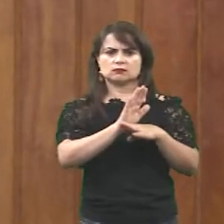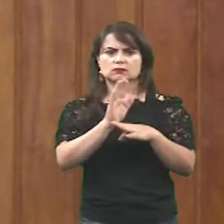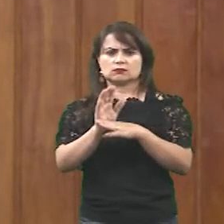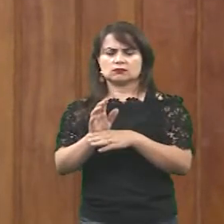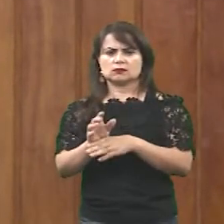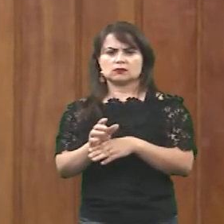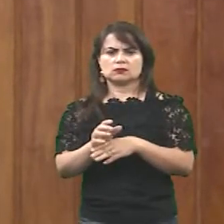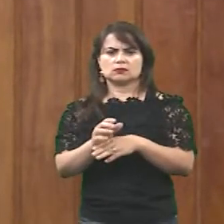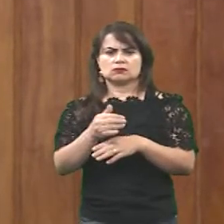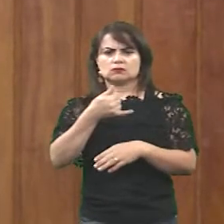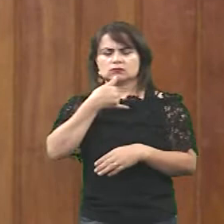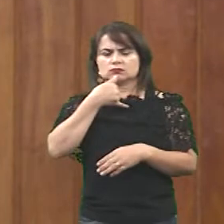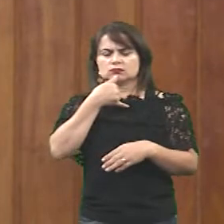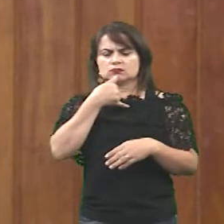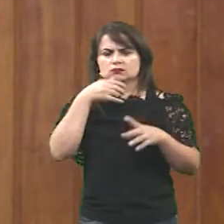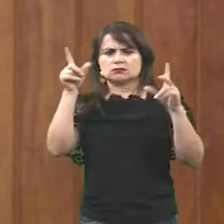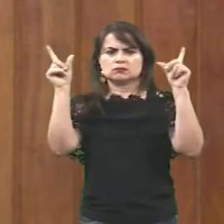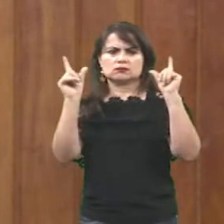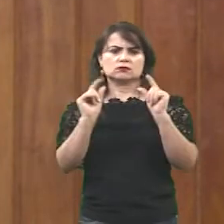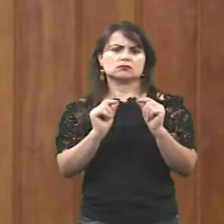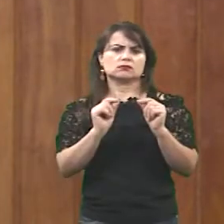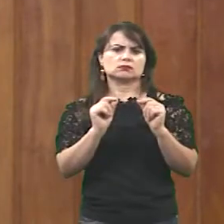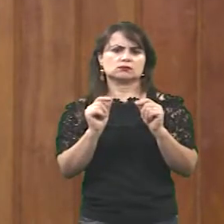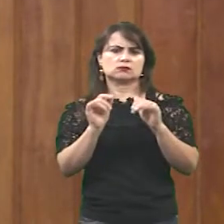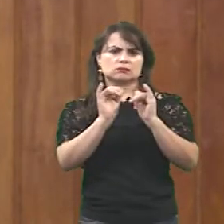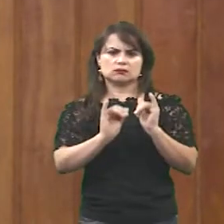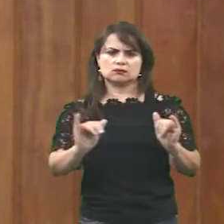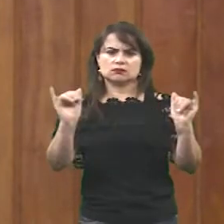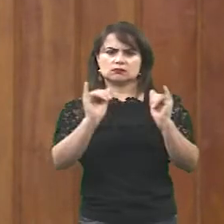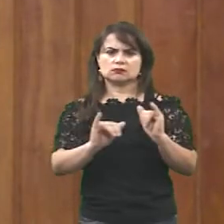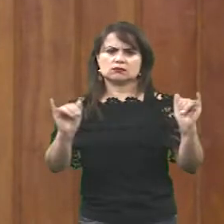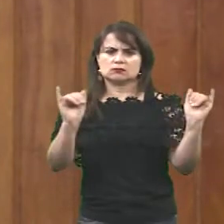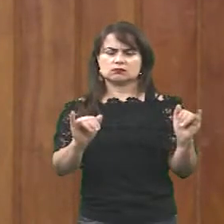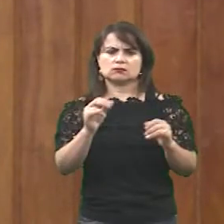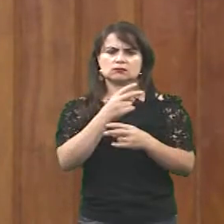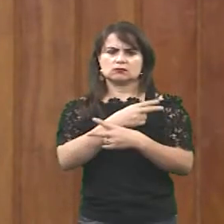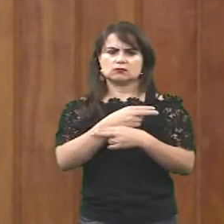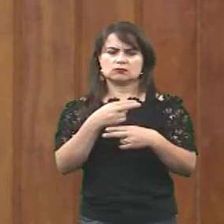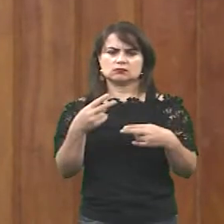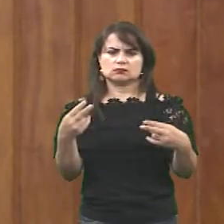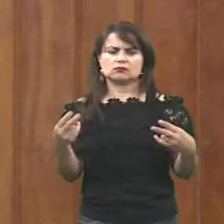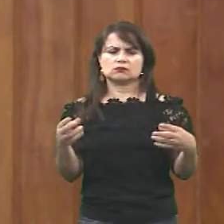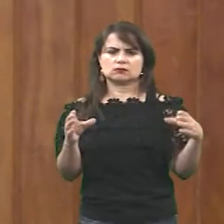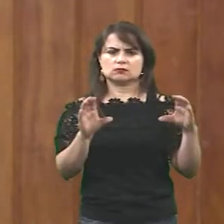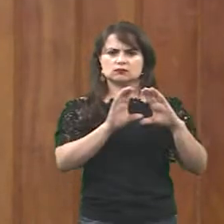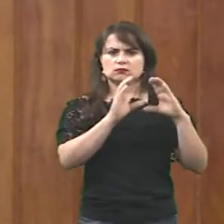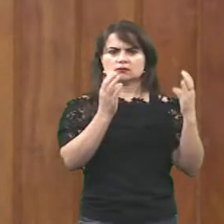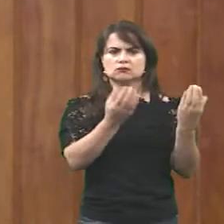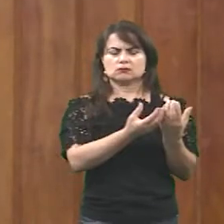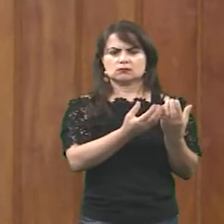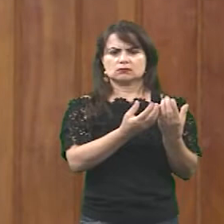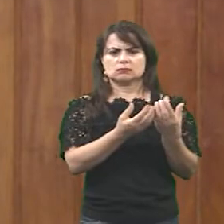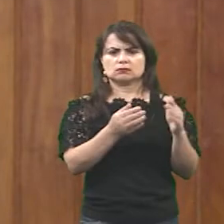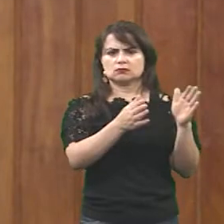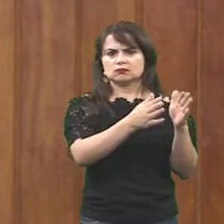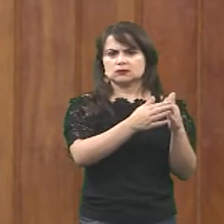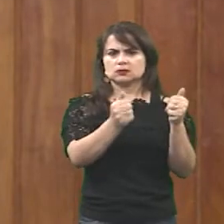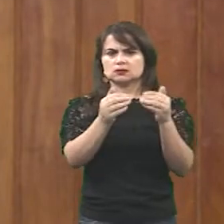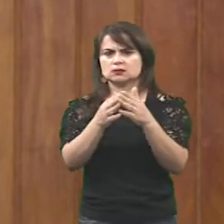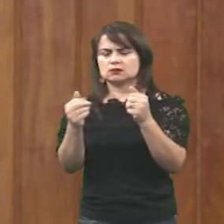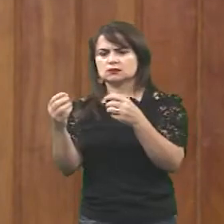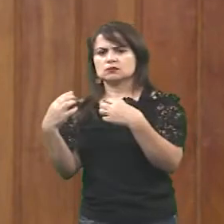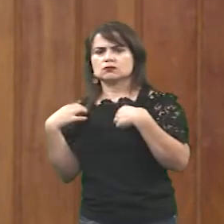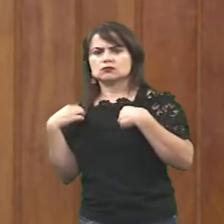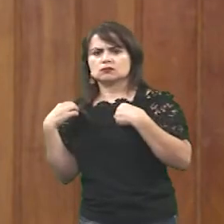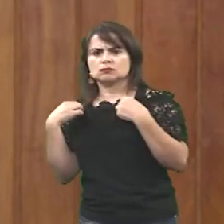em apoio às campanhas comunitárias, como a campanha do agasalho, de vacinação, arrecadação de